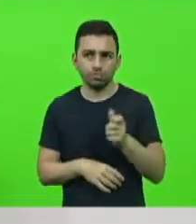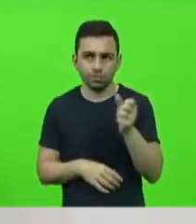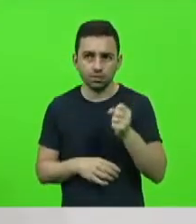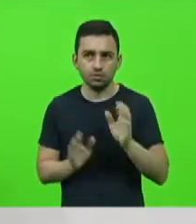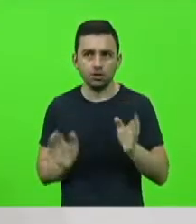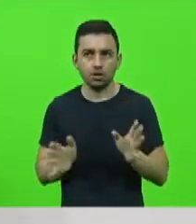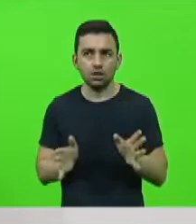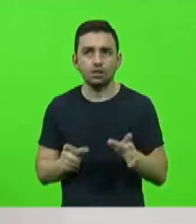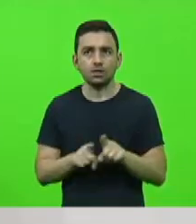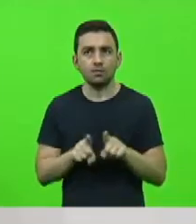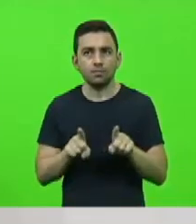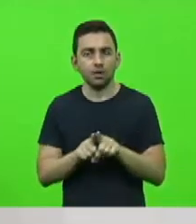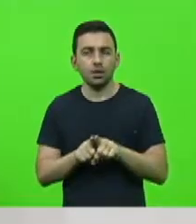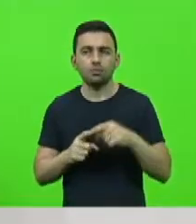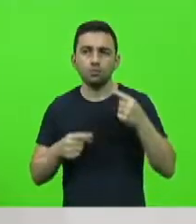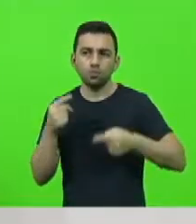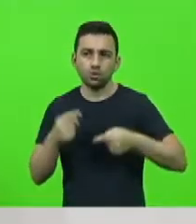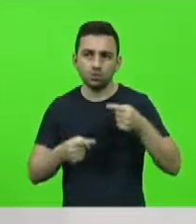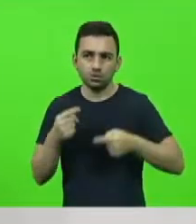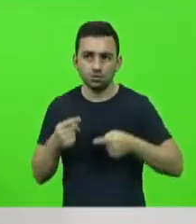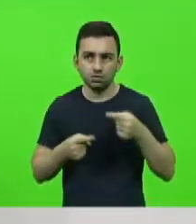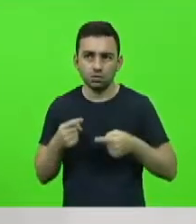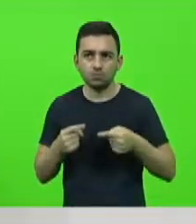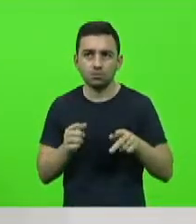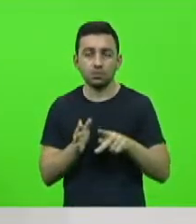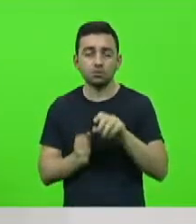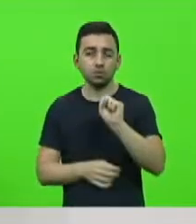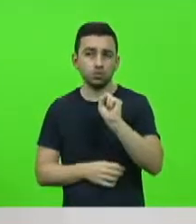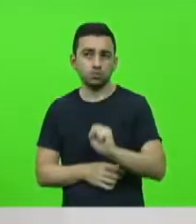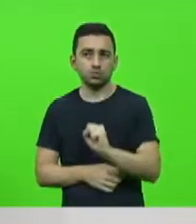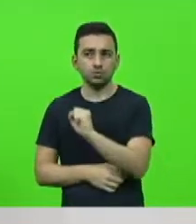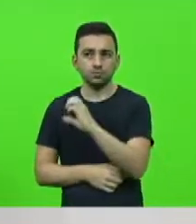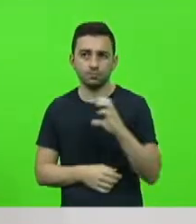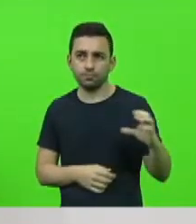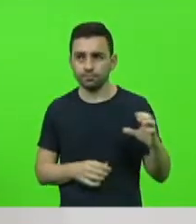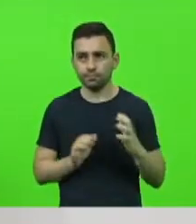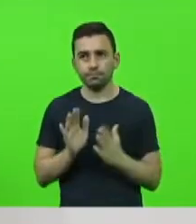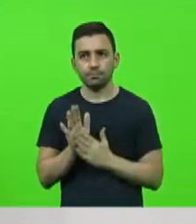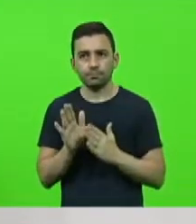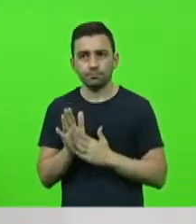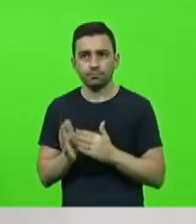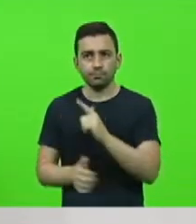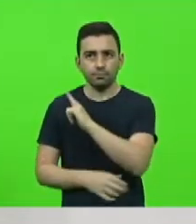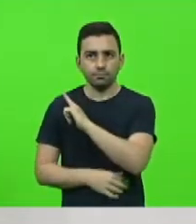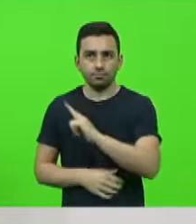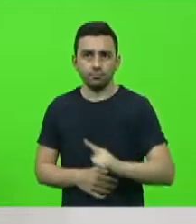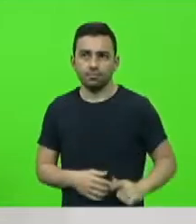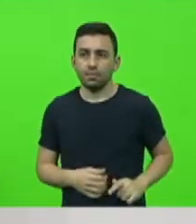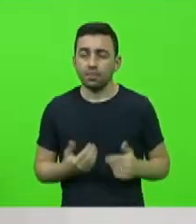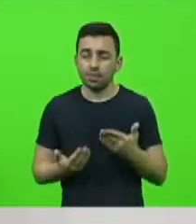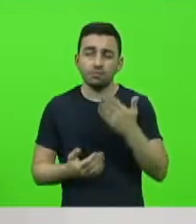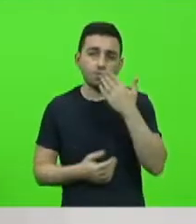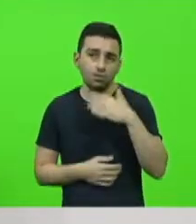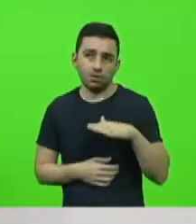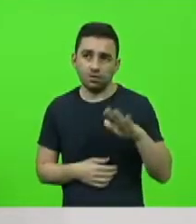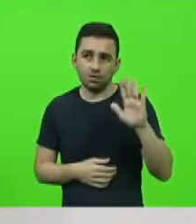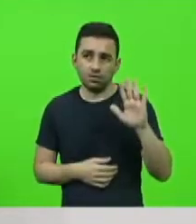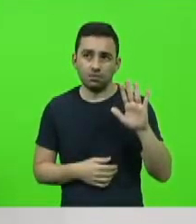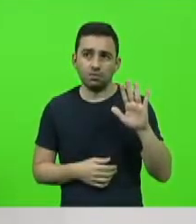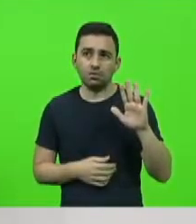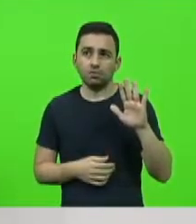e o polo de transição energética justa do Sul de Santa Catarina, proposto pelo governo, que prometeu alternativas para o setor